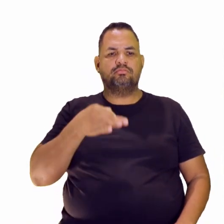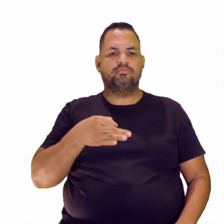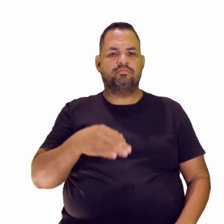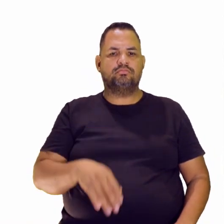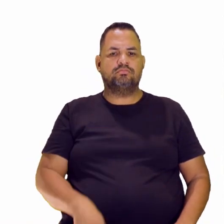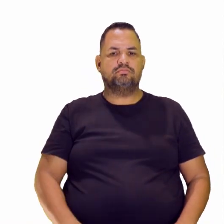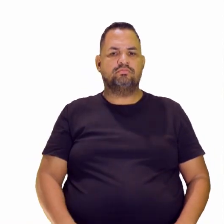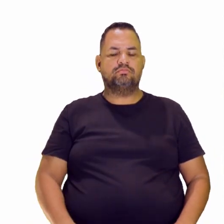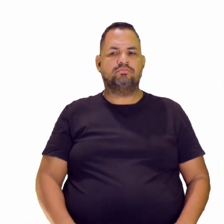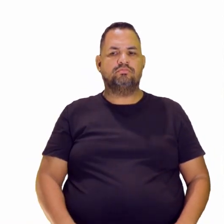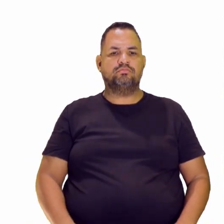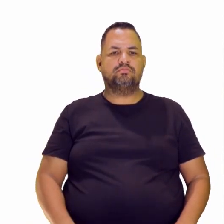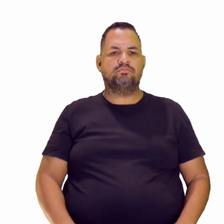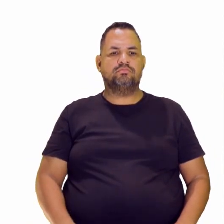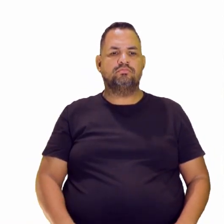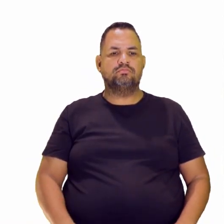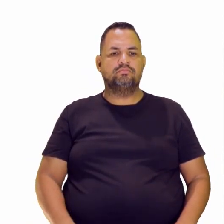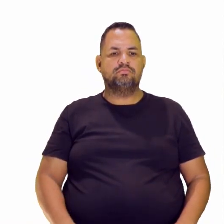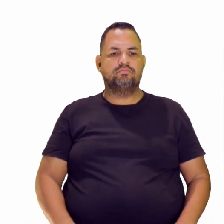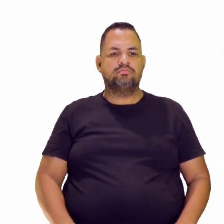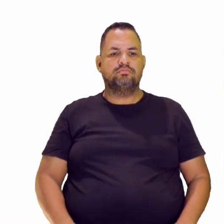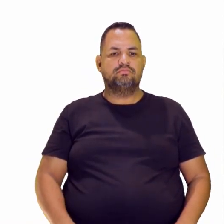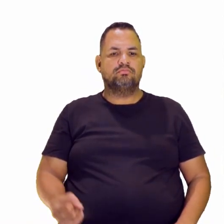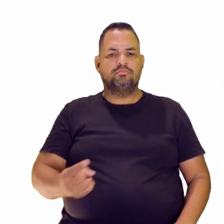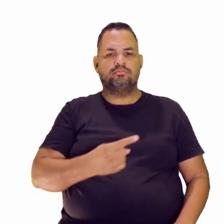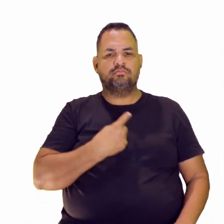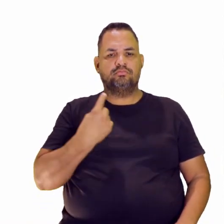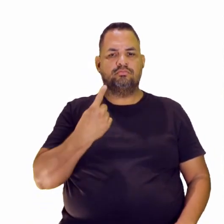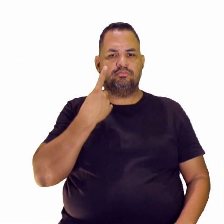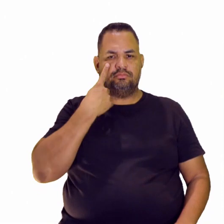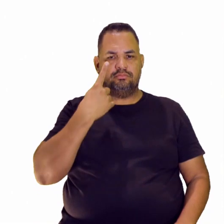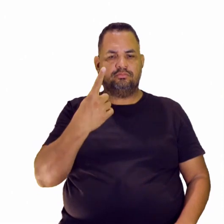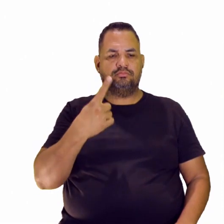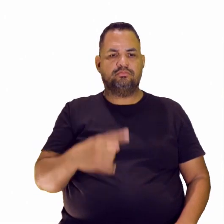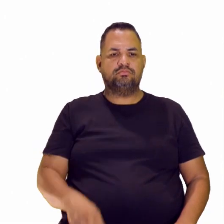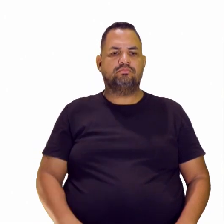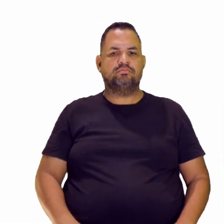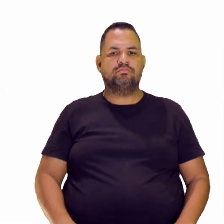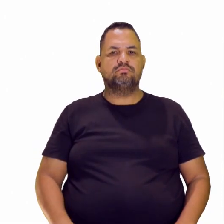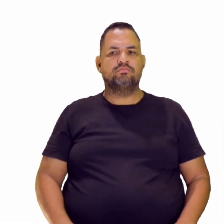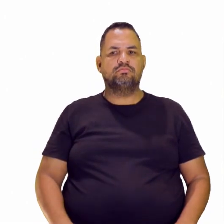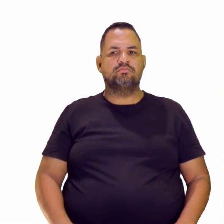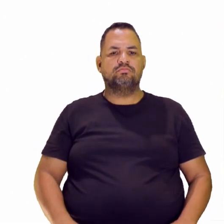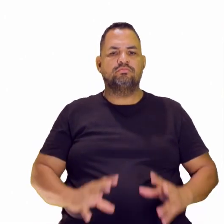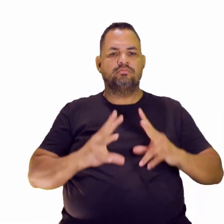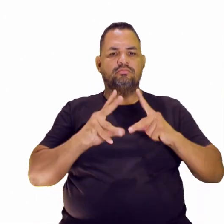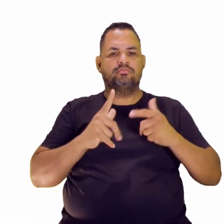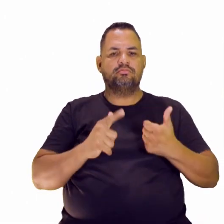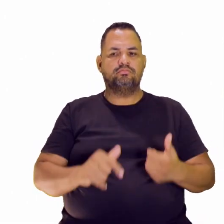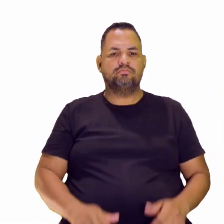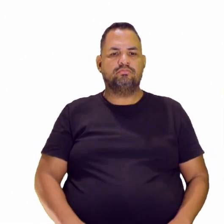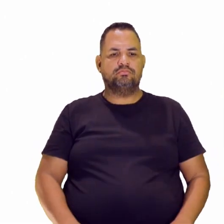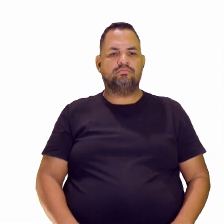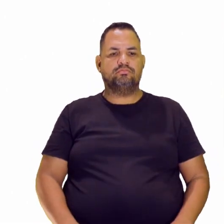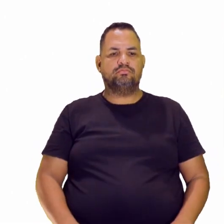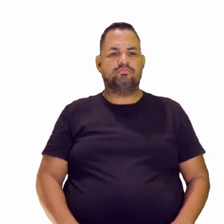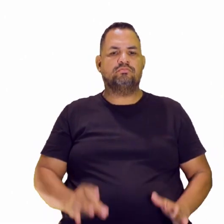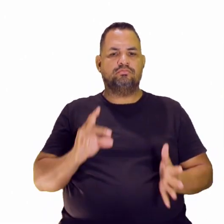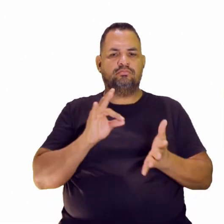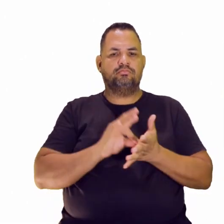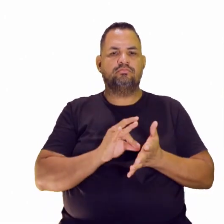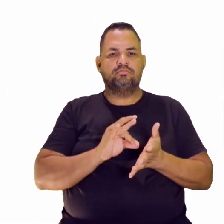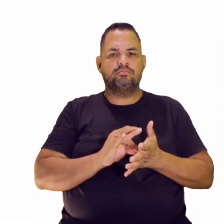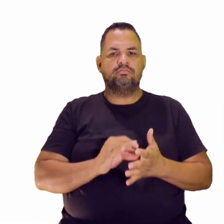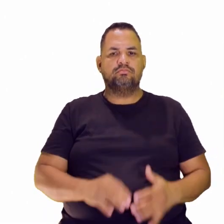corretos? Né? Então, nós vemos que tudo isso aqui é uma